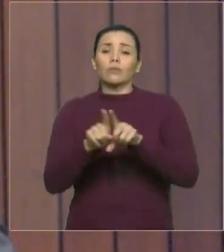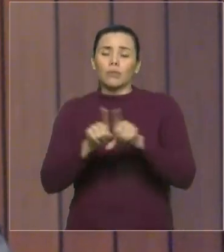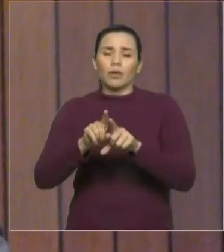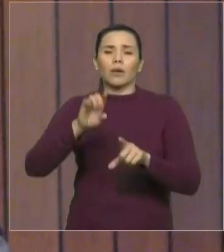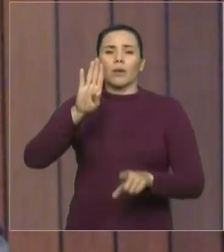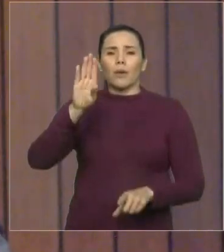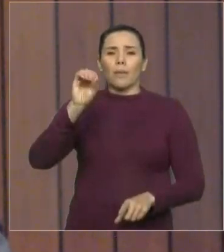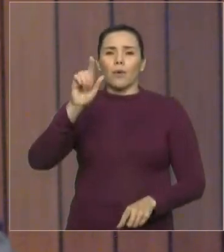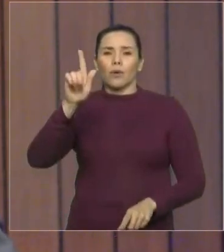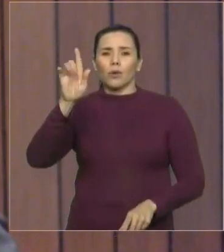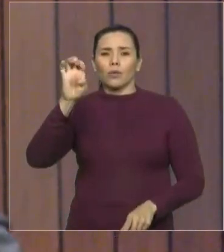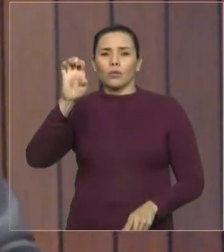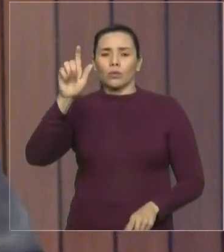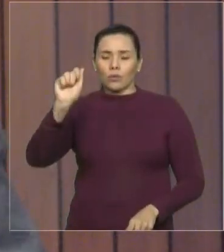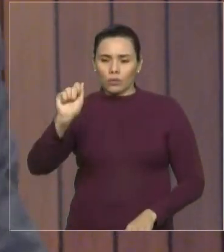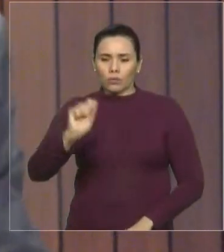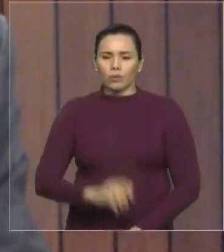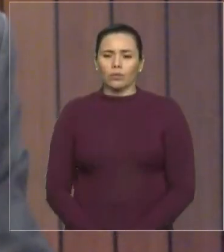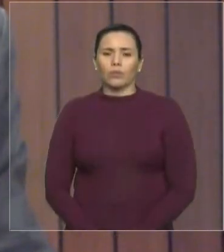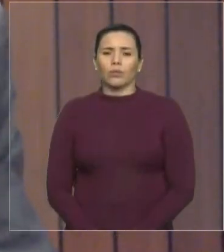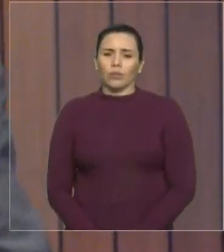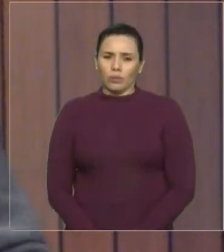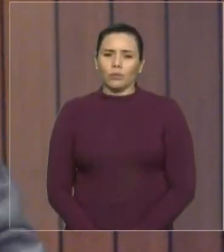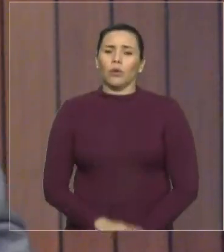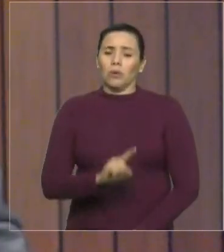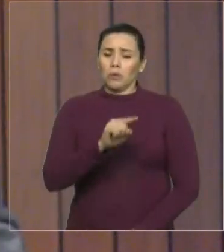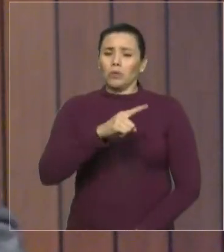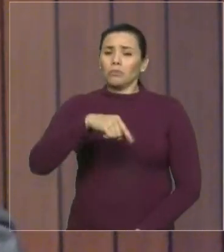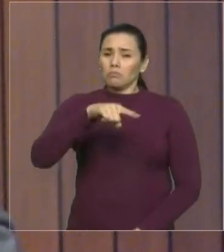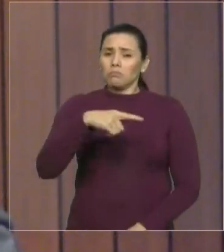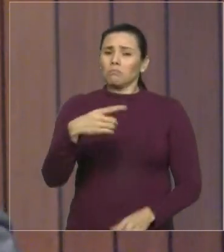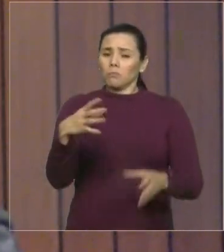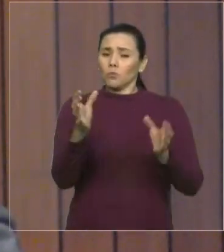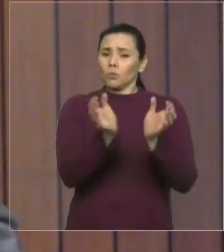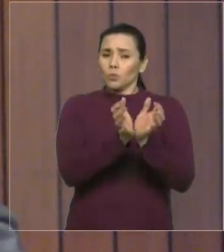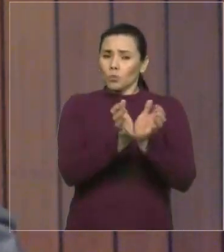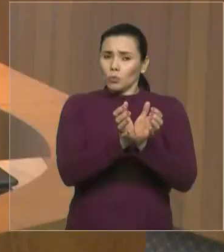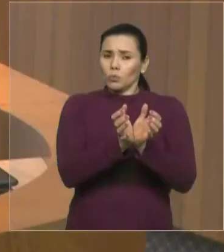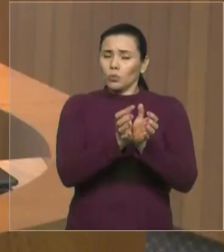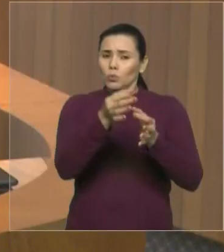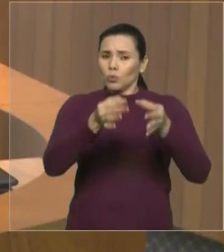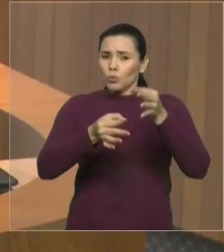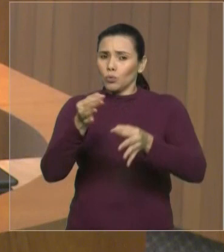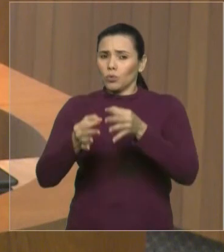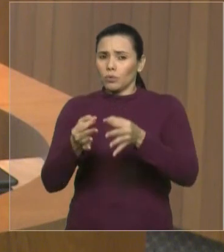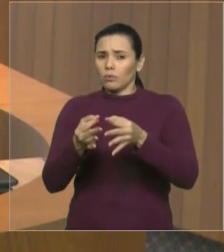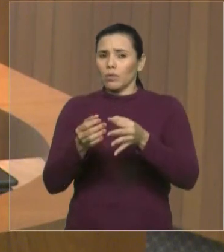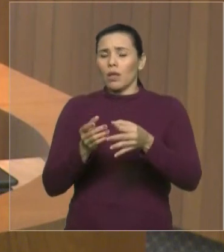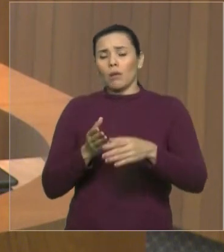indo para Caxias para ter acesso a todos os autos de todos os processos,